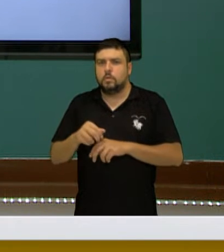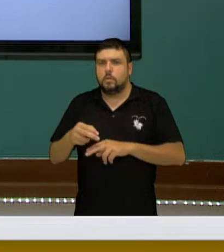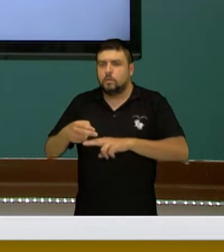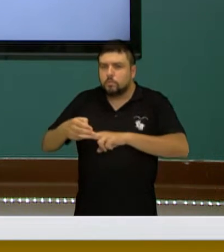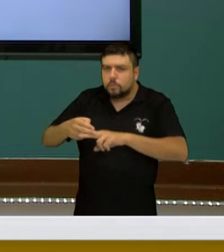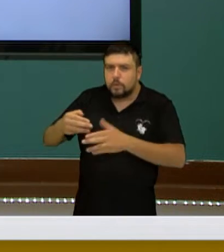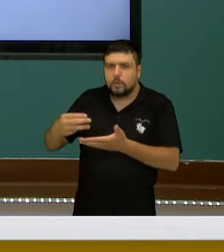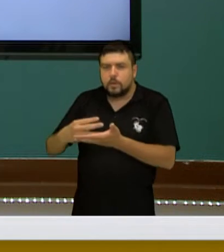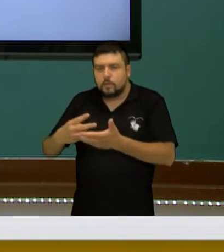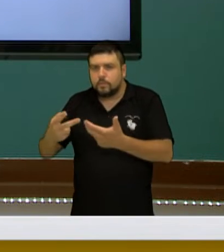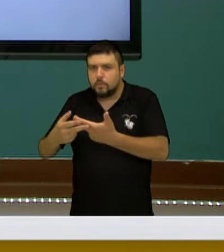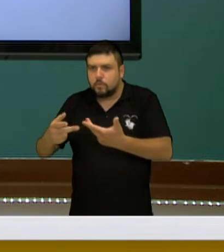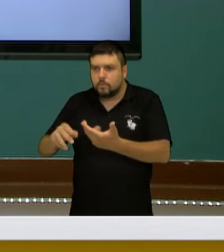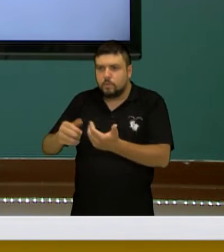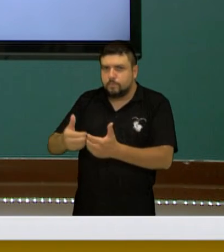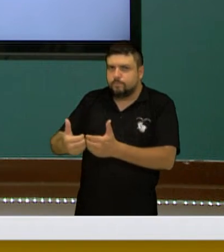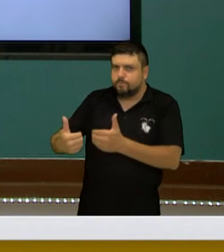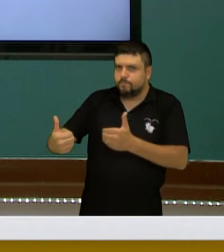isoladinho. Vamos em frente?